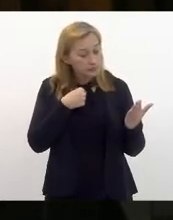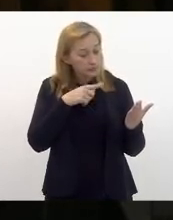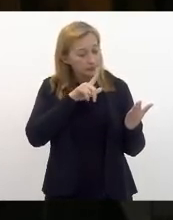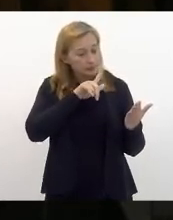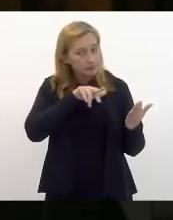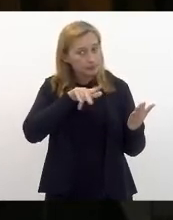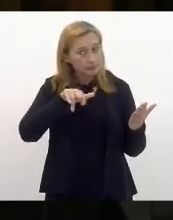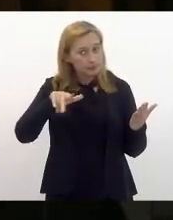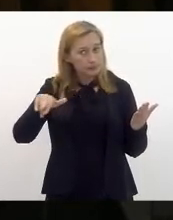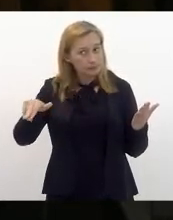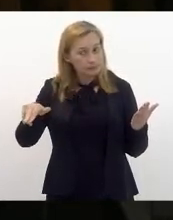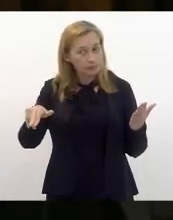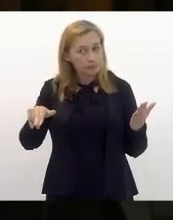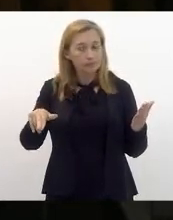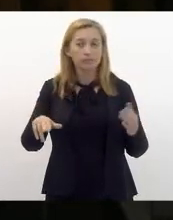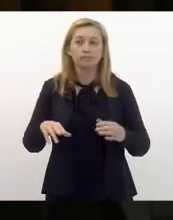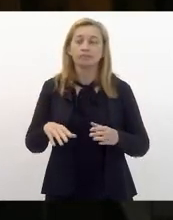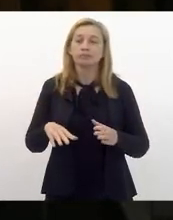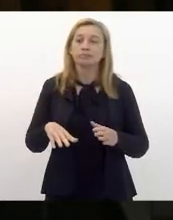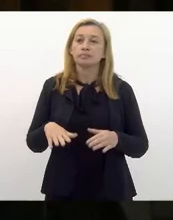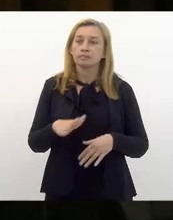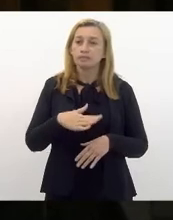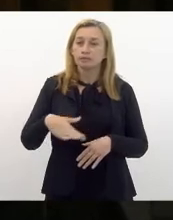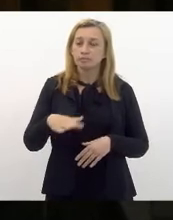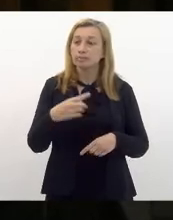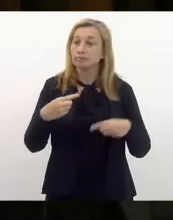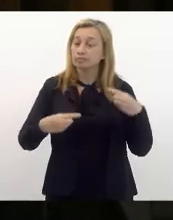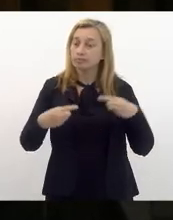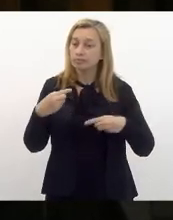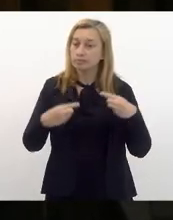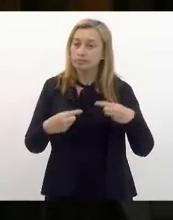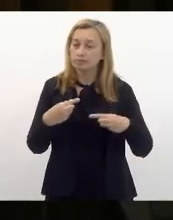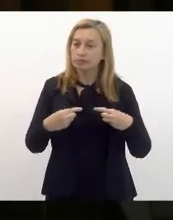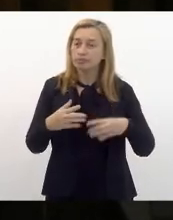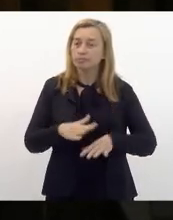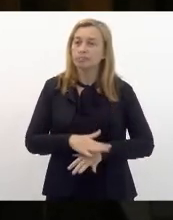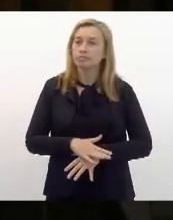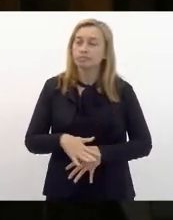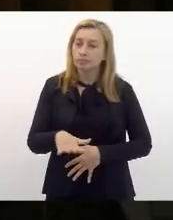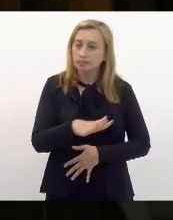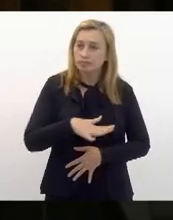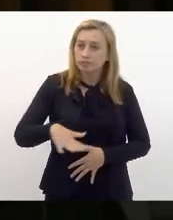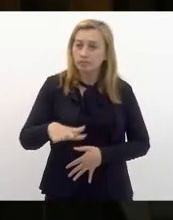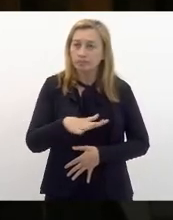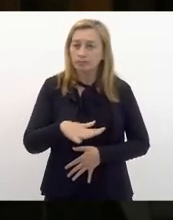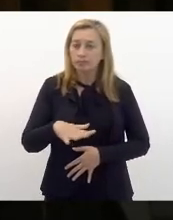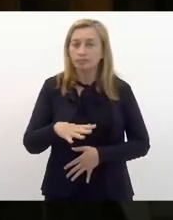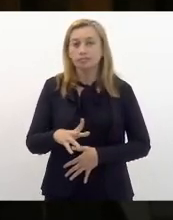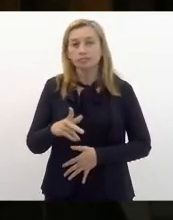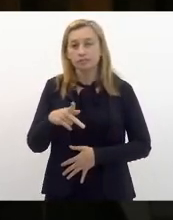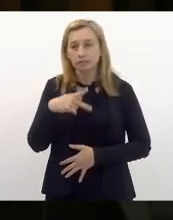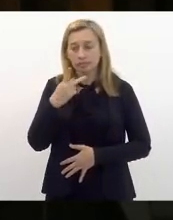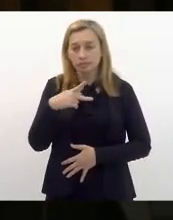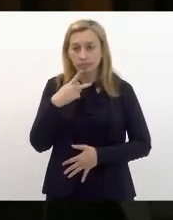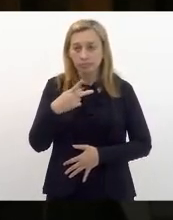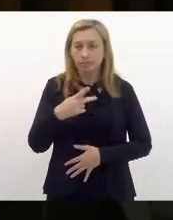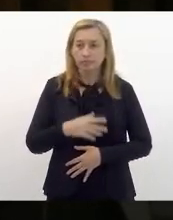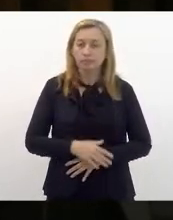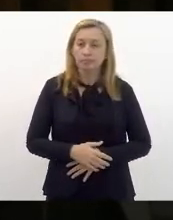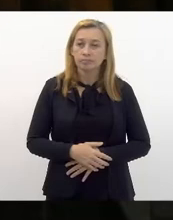diversas matizes políticas e do campo que a gente intitula